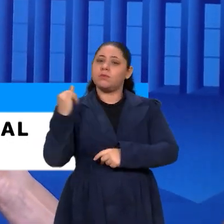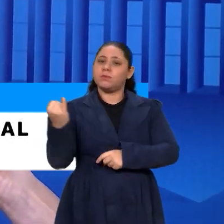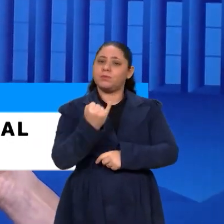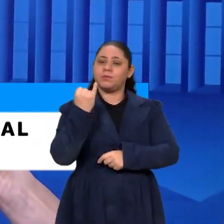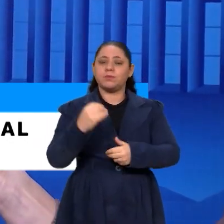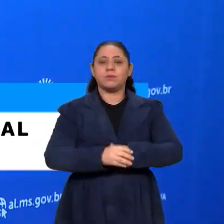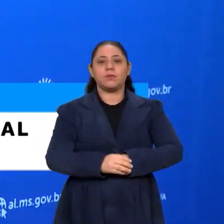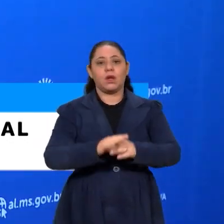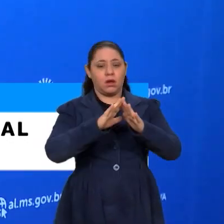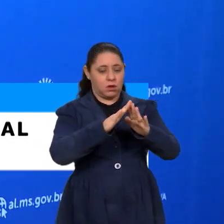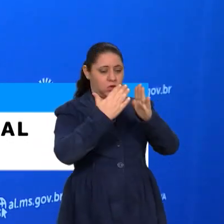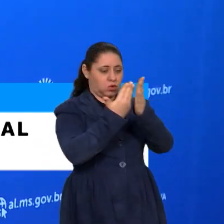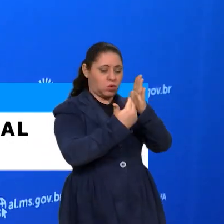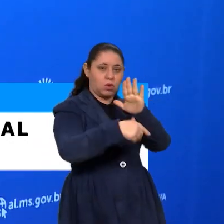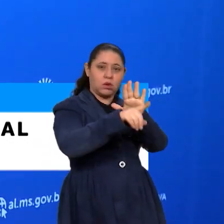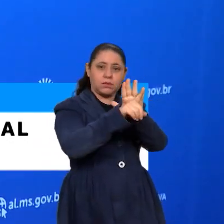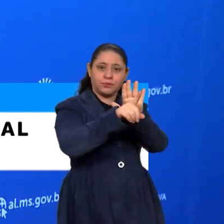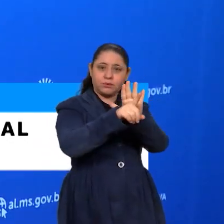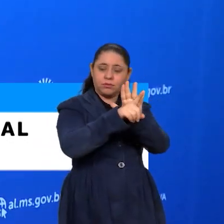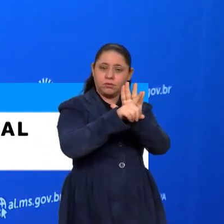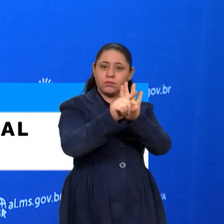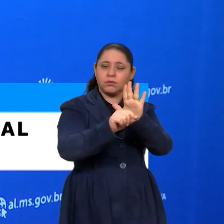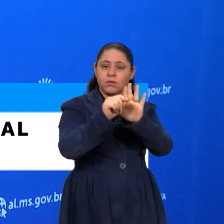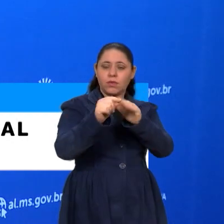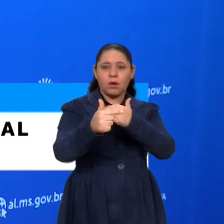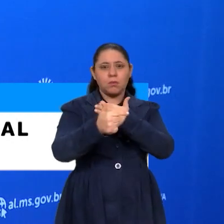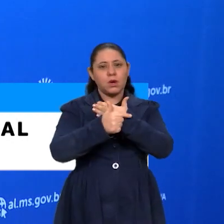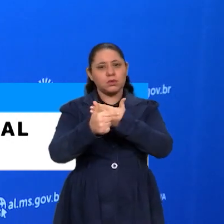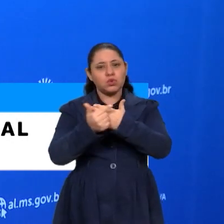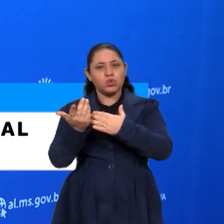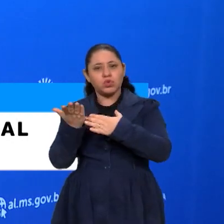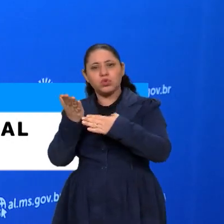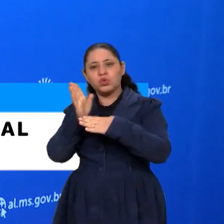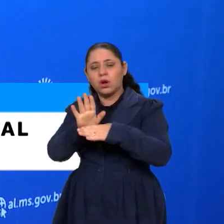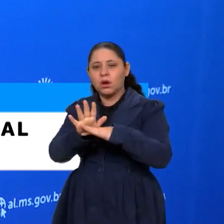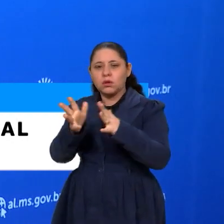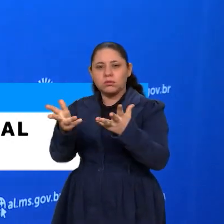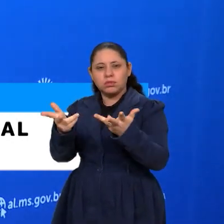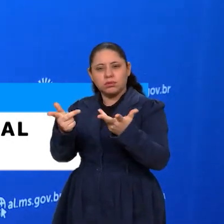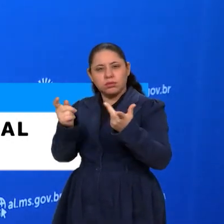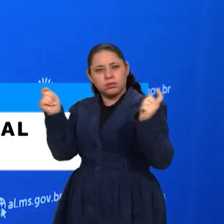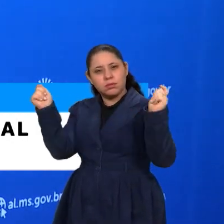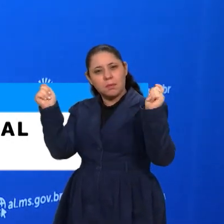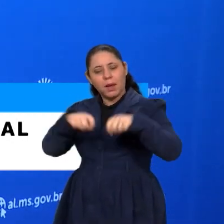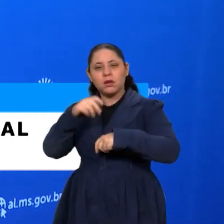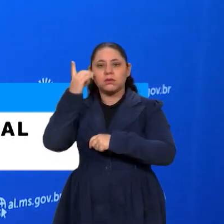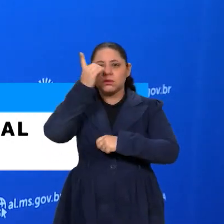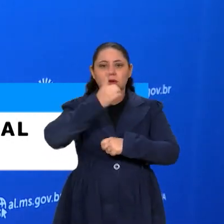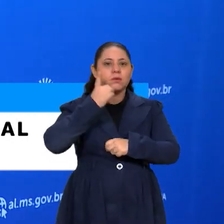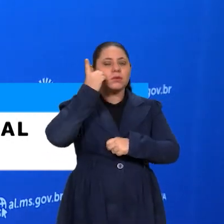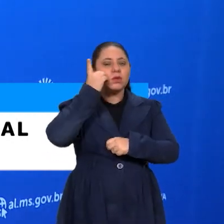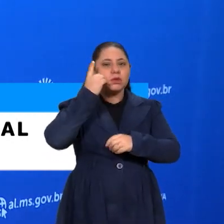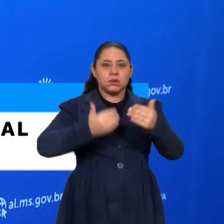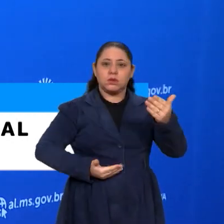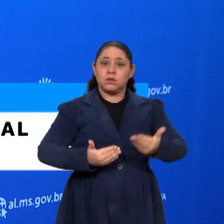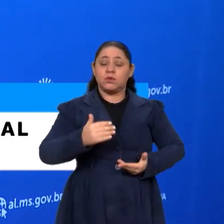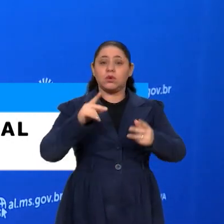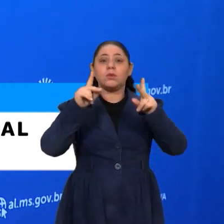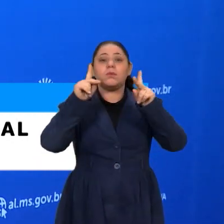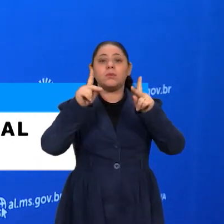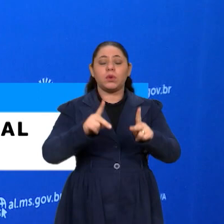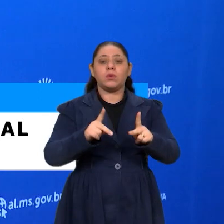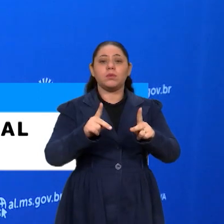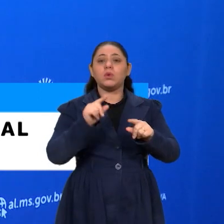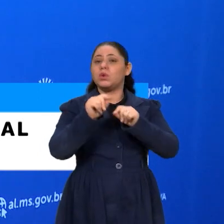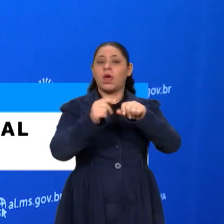muito importante. As escolas do Legislativo têm a missão de contribuir para o aperfeiçoamento de parlamentares e